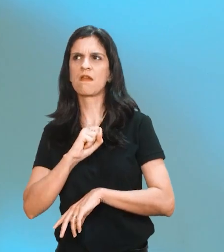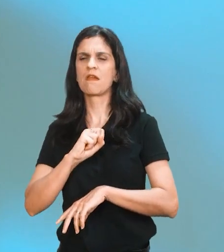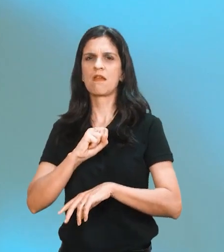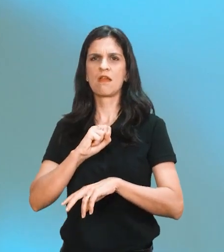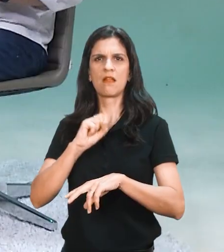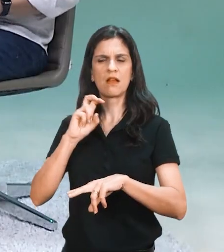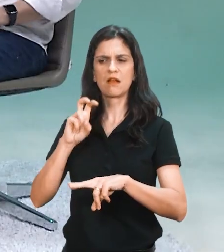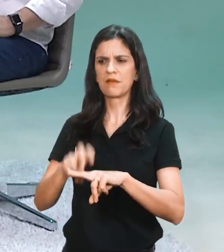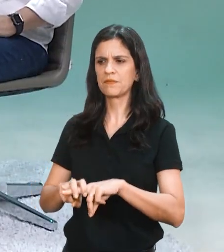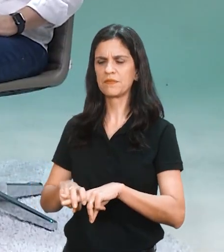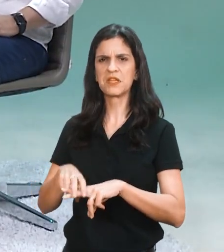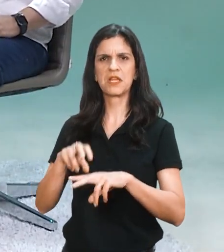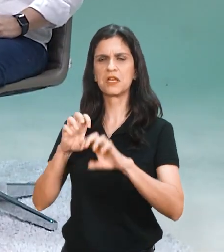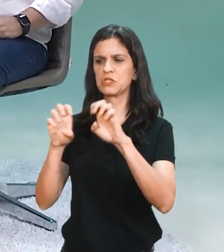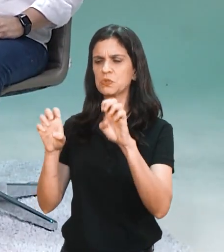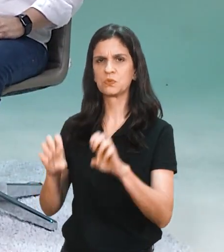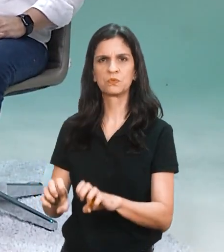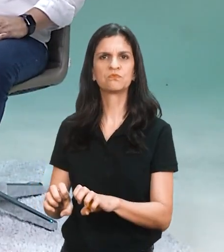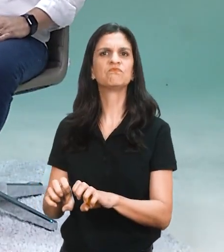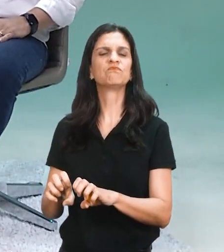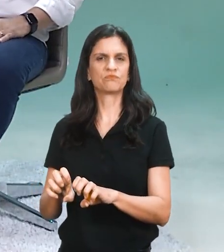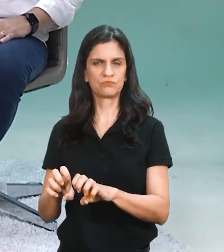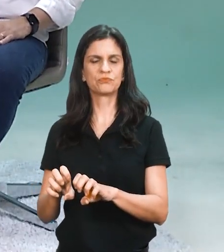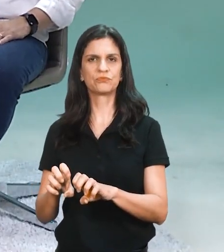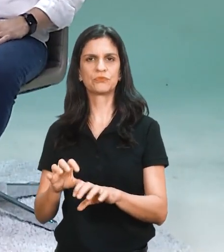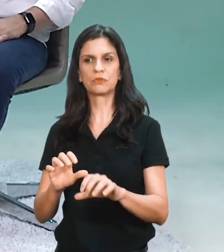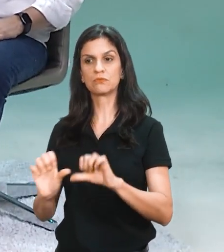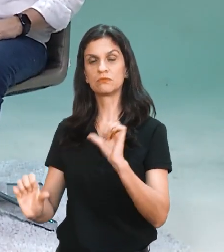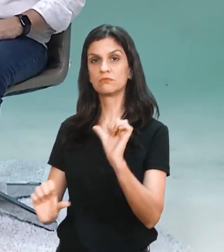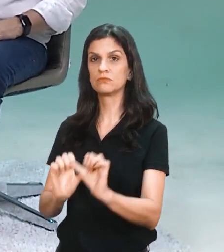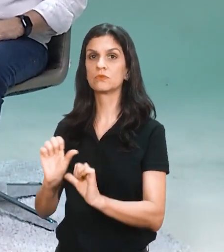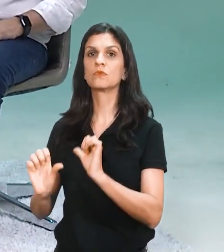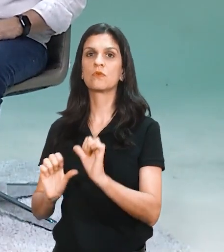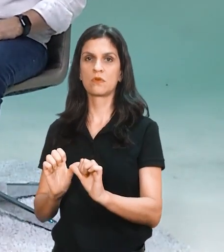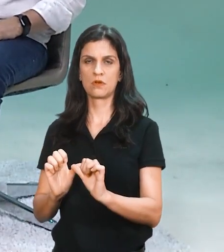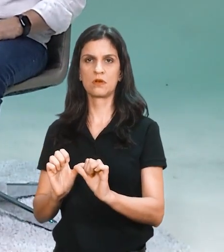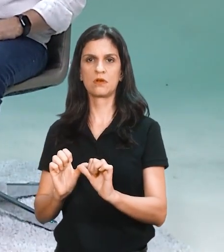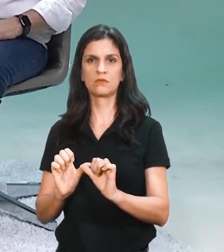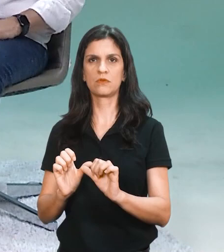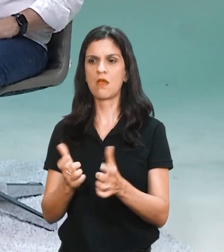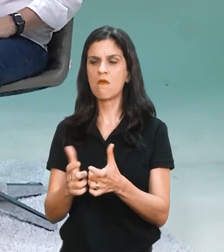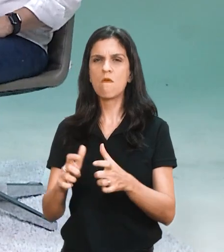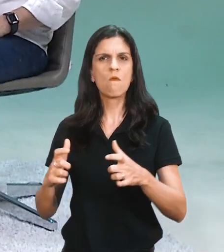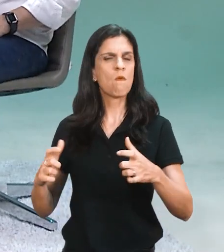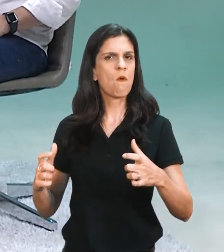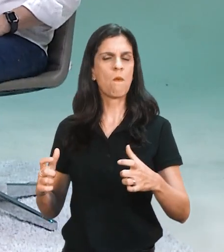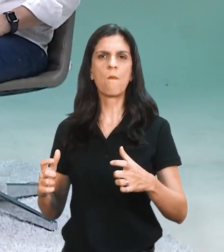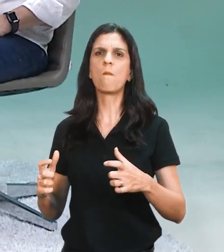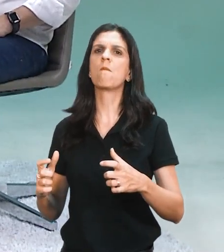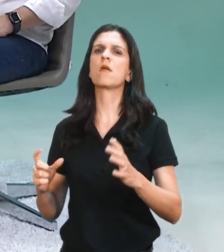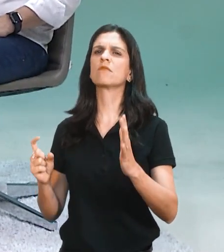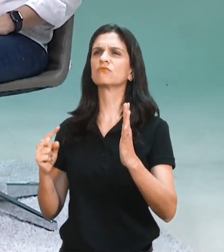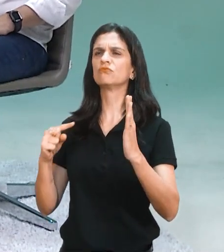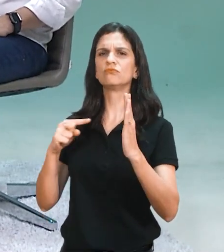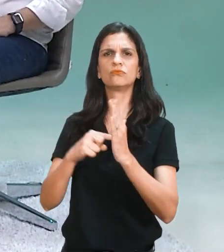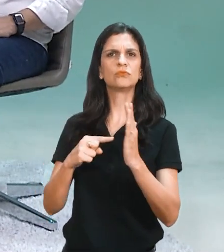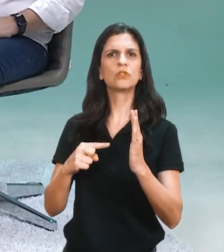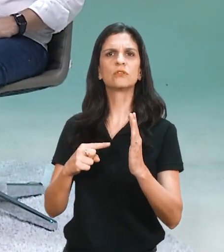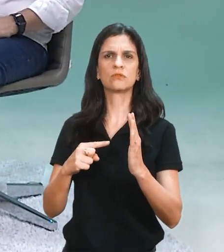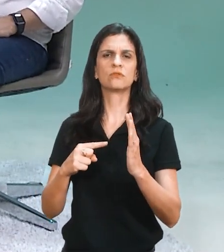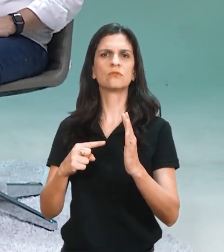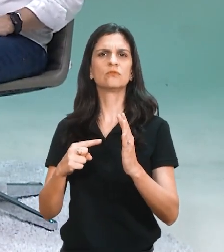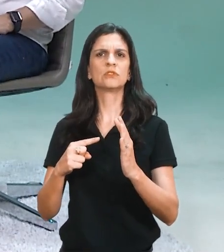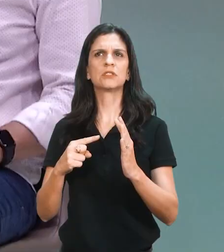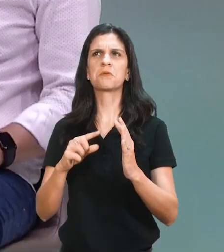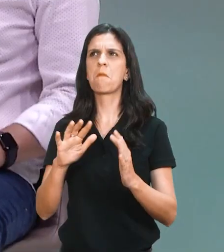terem uma condição mínima de trabalho. A gente percebe também que a demanda que eles recebem é muito grande. Por exemplo, num dia eles